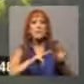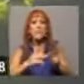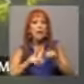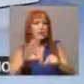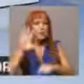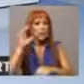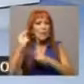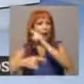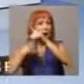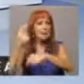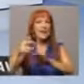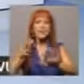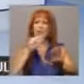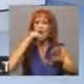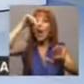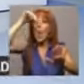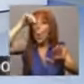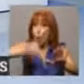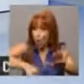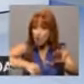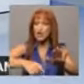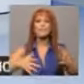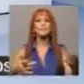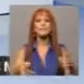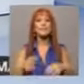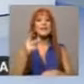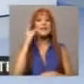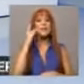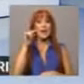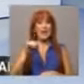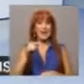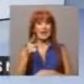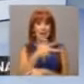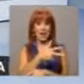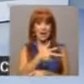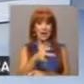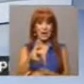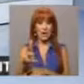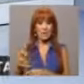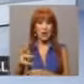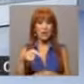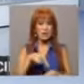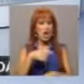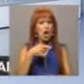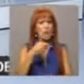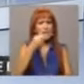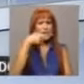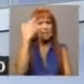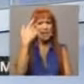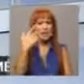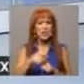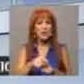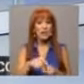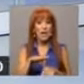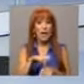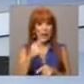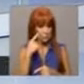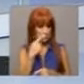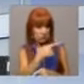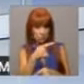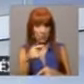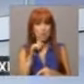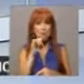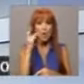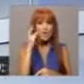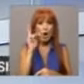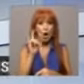para já vamos falar do tempo para hoje. Como podemos ver aqui nesta imagem de satélite das 9 da manhã na gama do visível, podemos ver